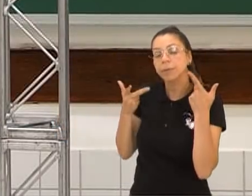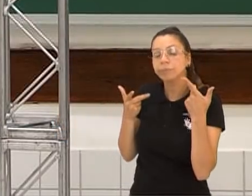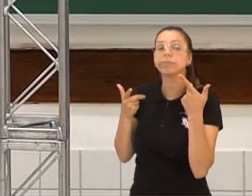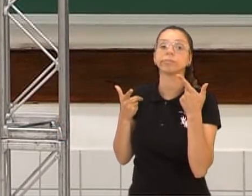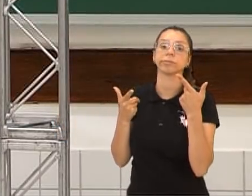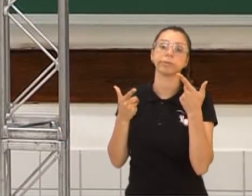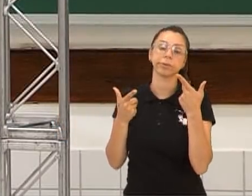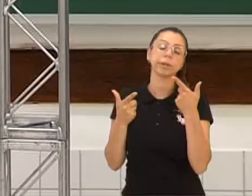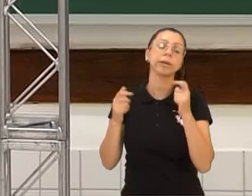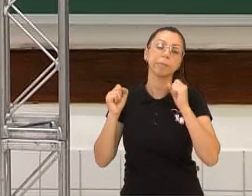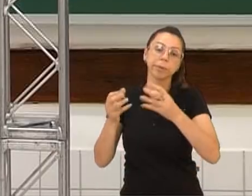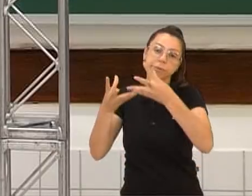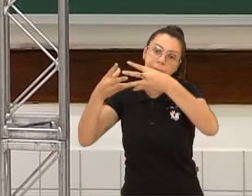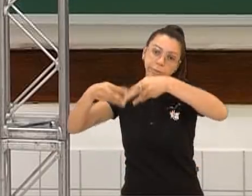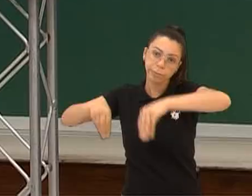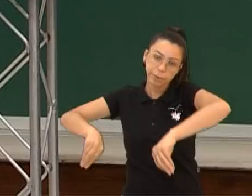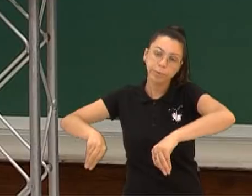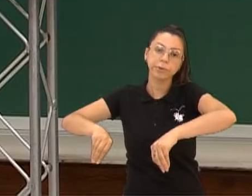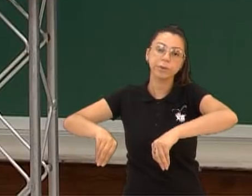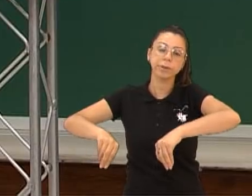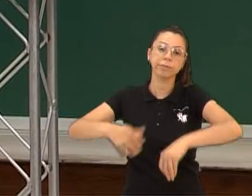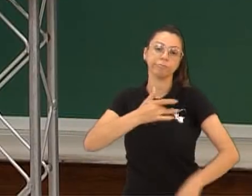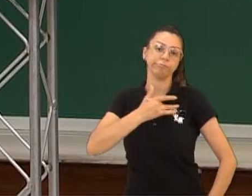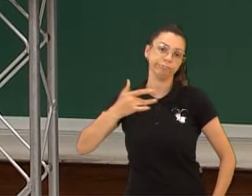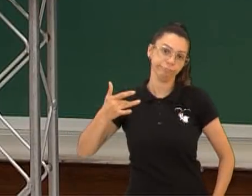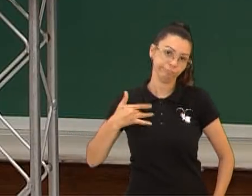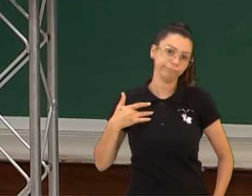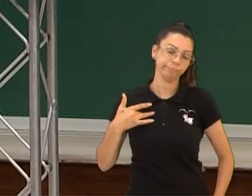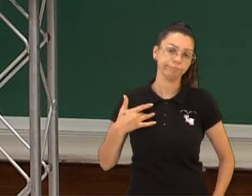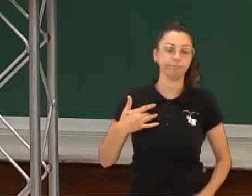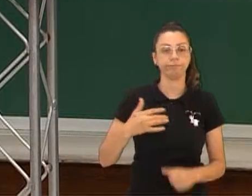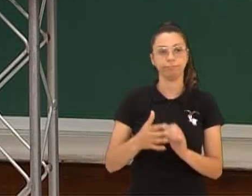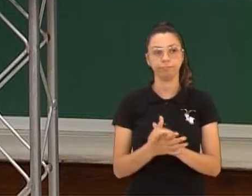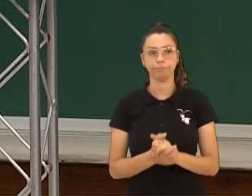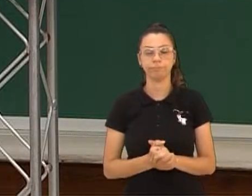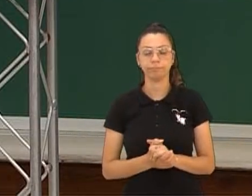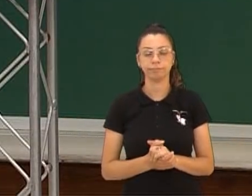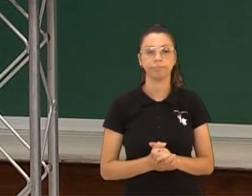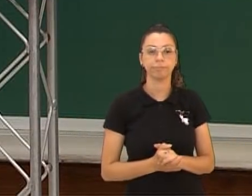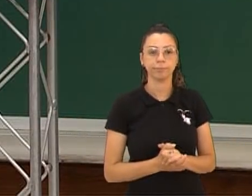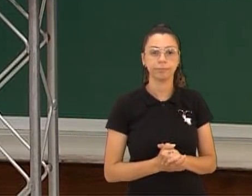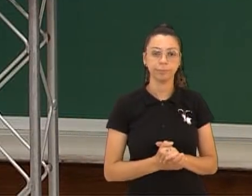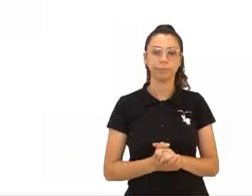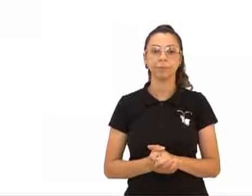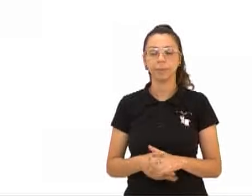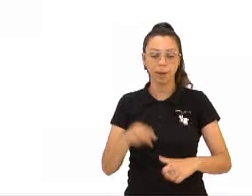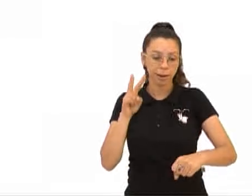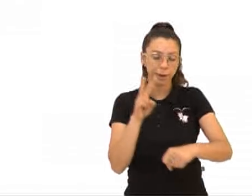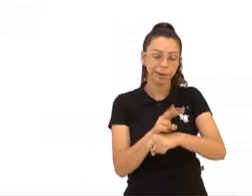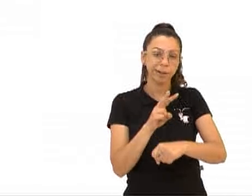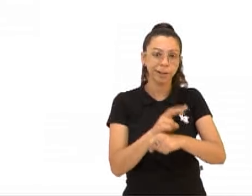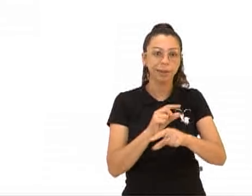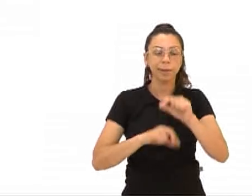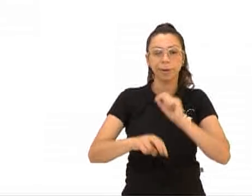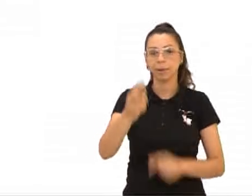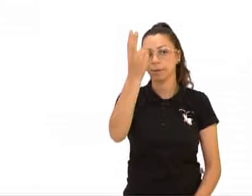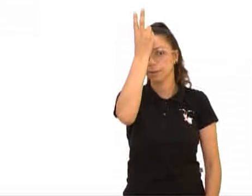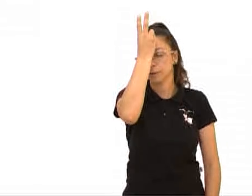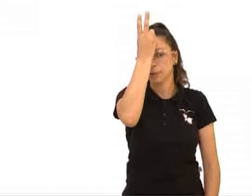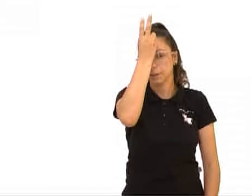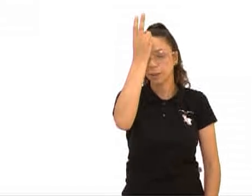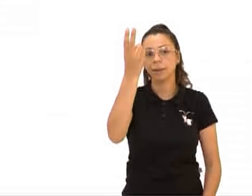na alimentação que podem prejudicar a nossa saúde. O maior destaque é a criação de carneiros na África do Sul e na